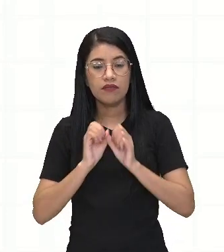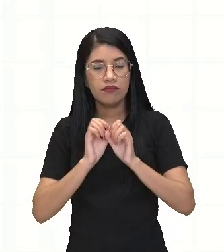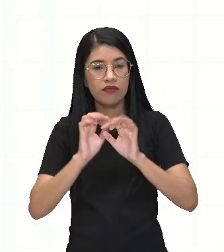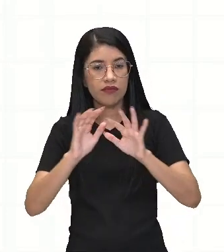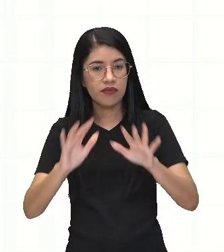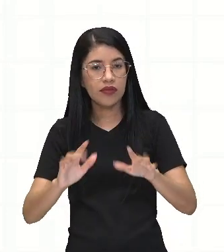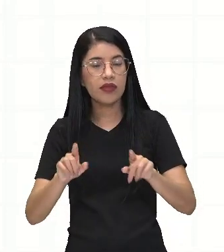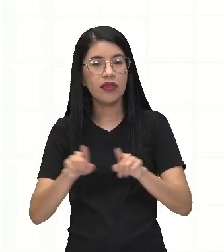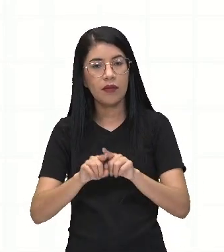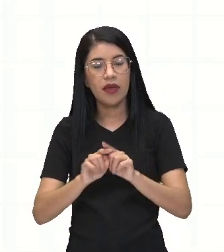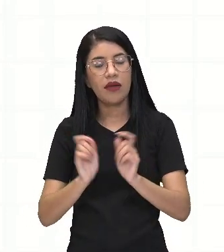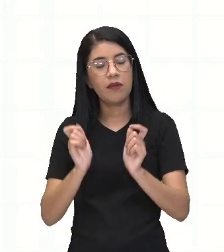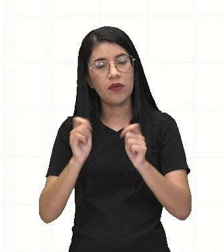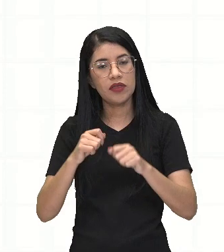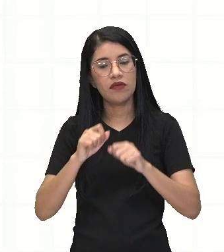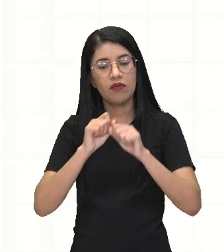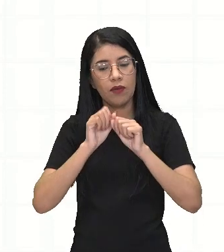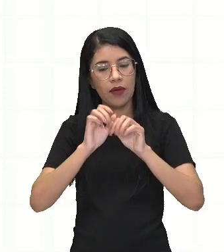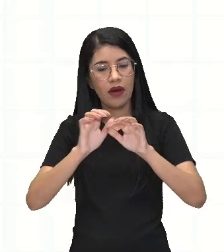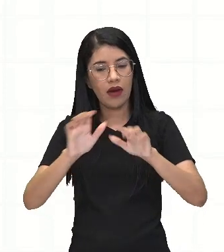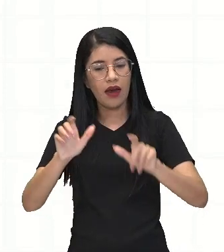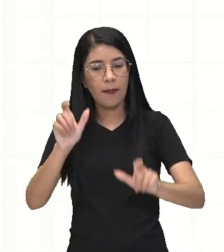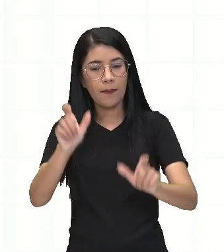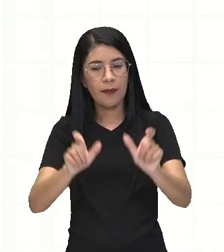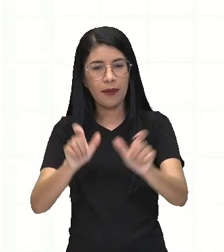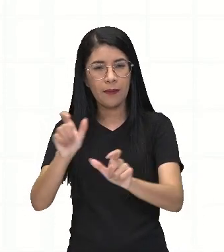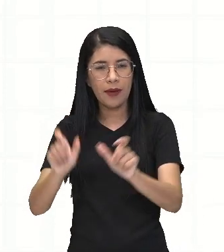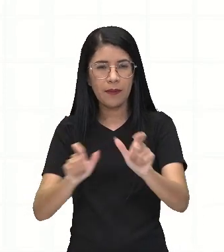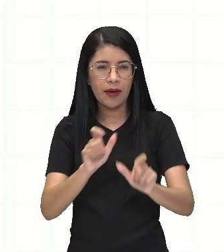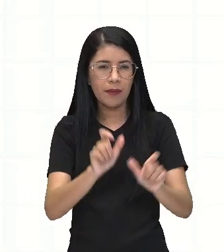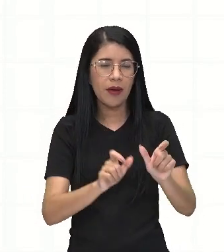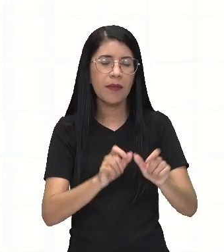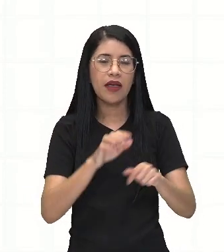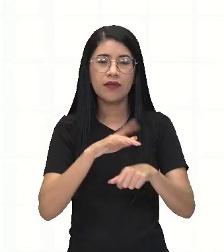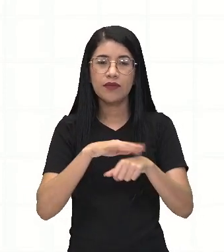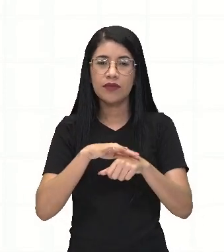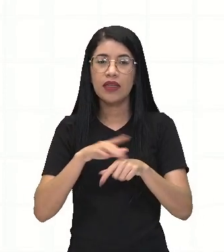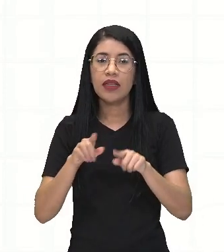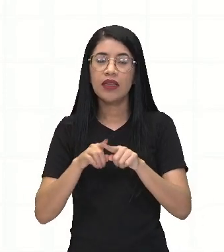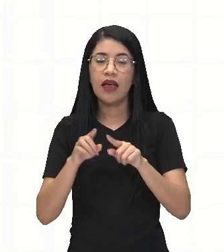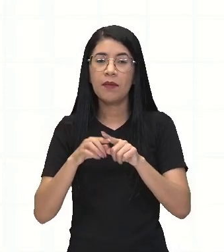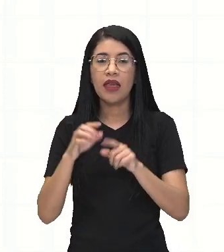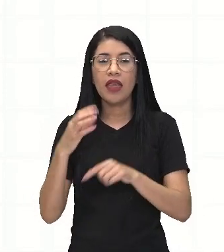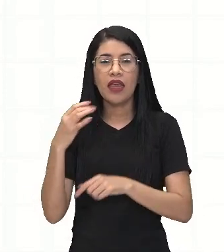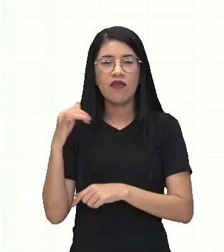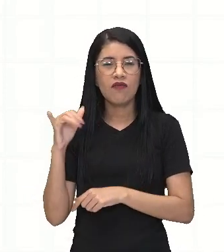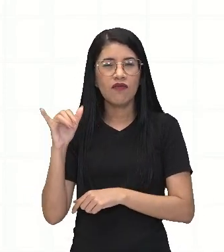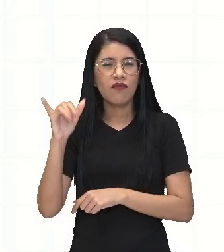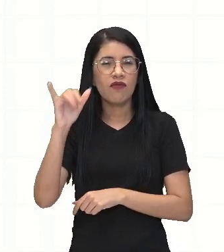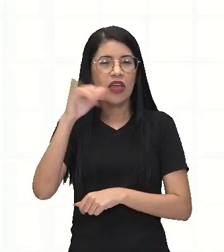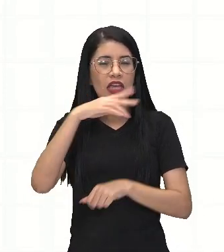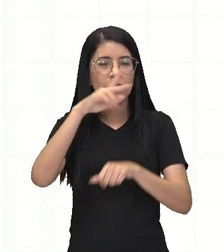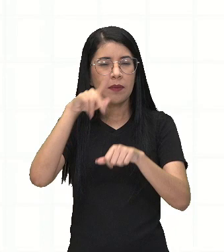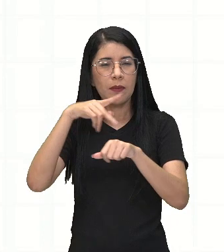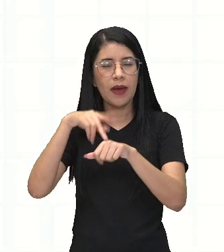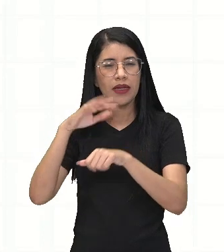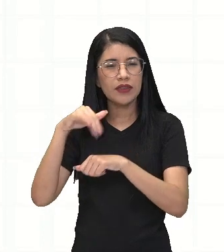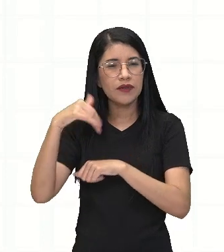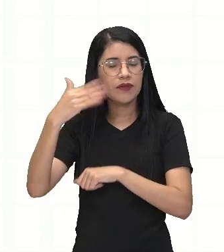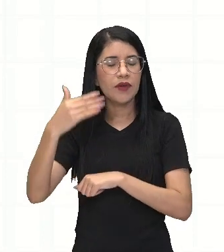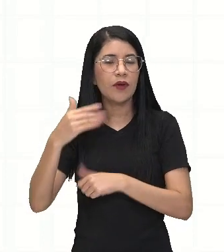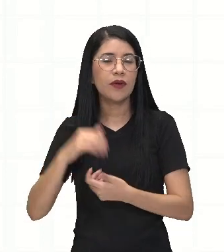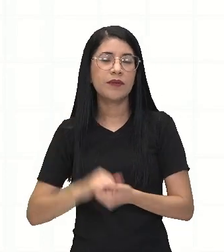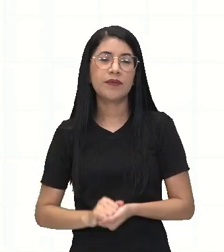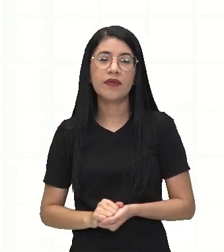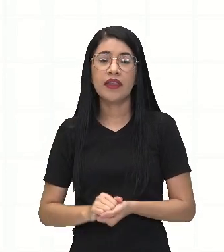que várias pessoas possam adoecer. Viagens internacionais. Uma pessoa doente num